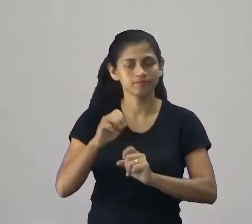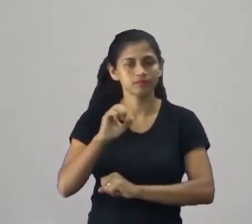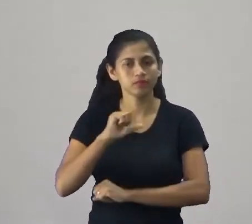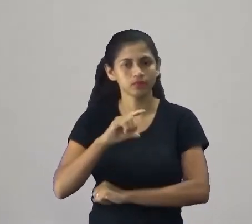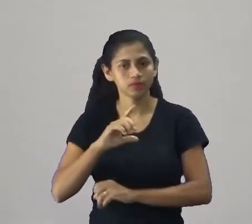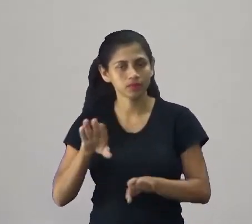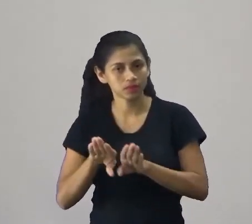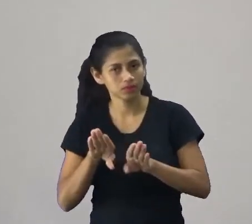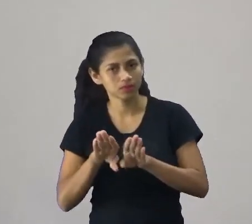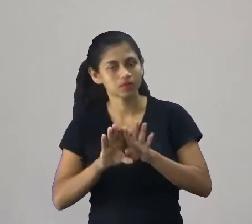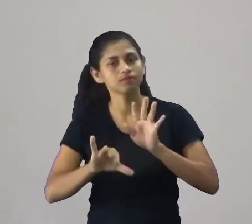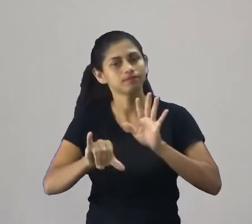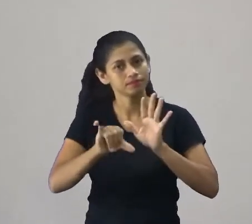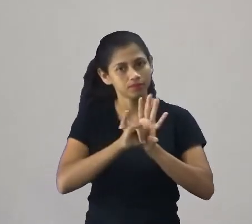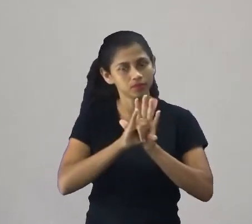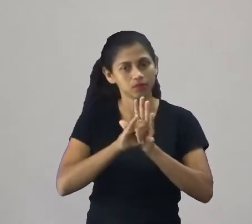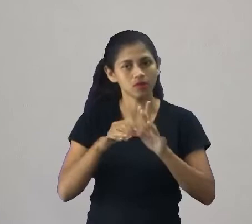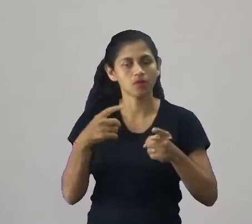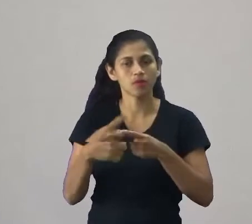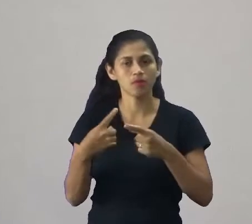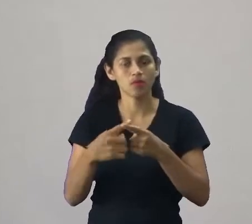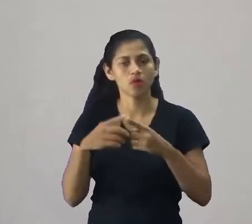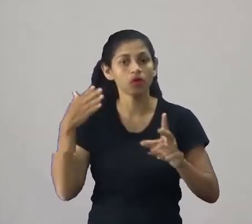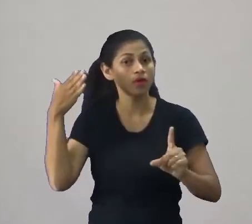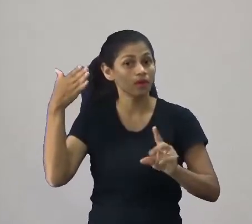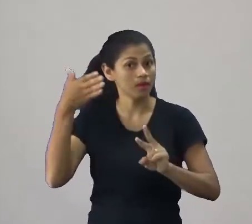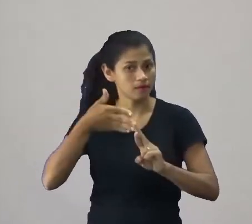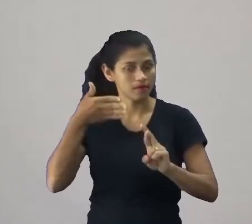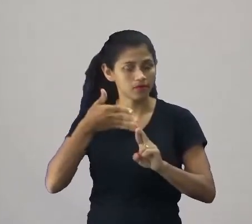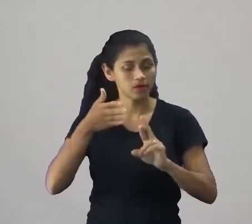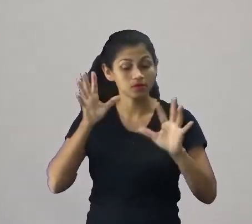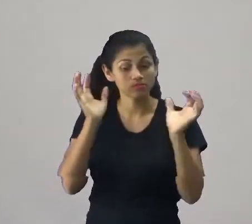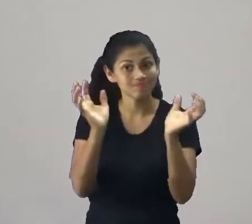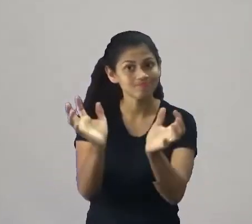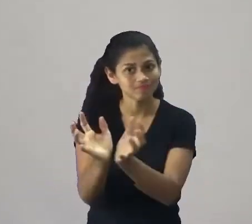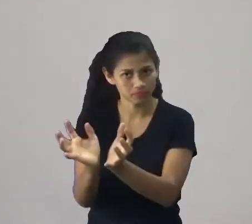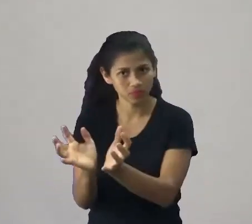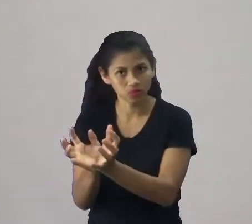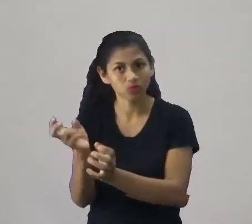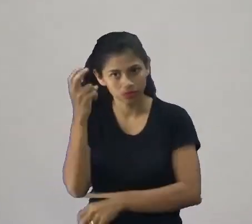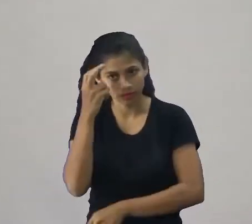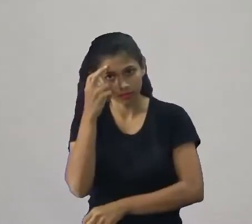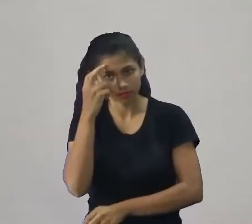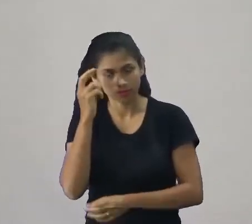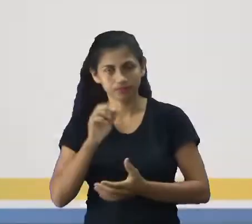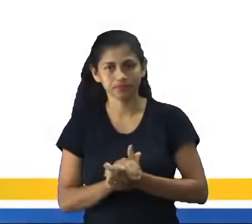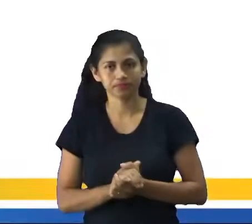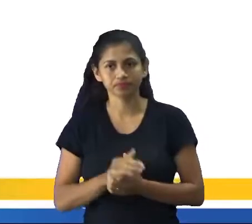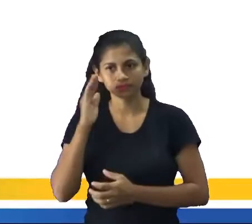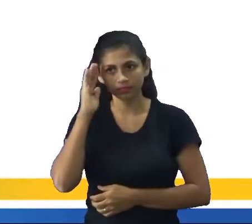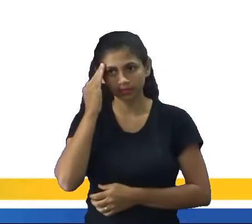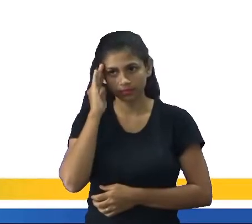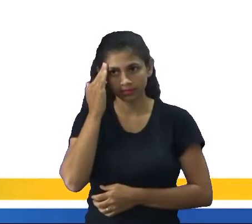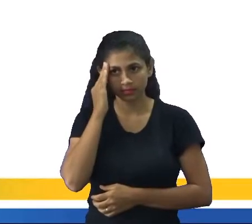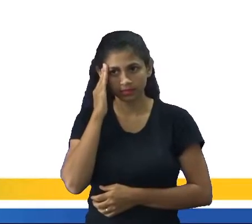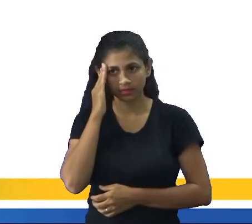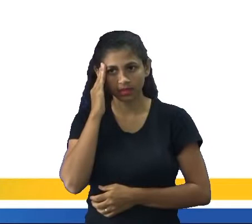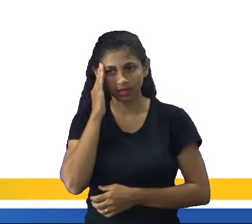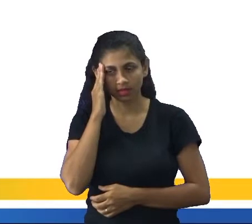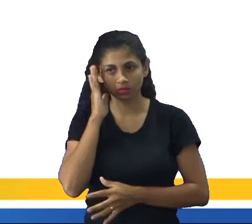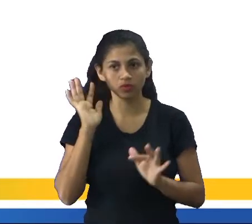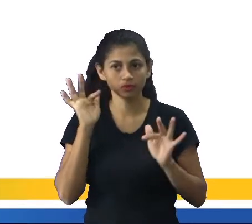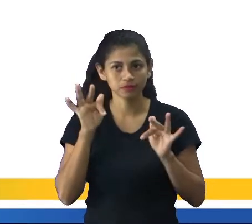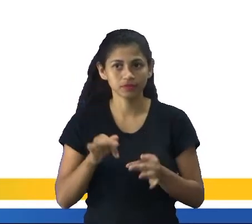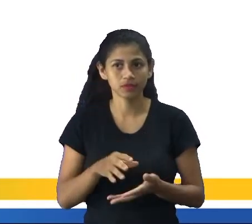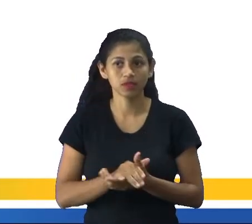porque eu vou estar fazendo como um referencial para aquele grupo. Então, a gente entendendo tudo isso, a gente pode fechar aqui que